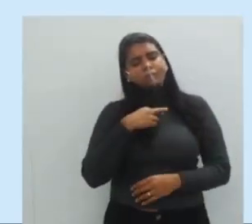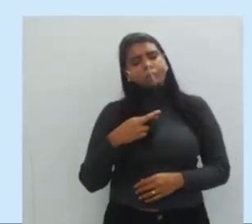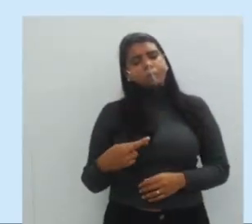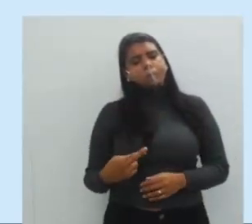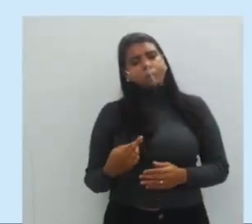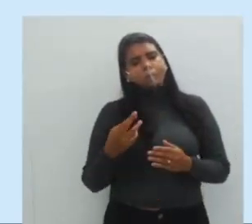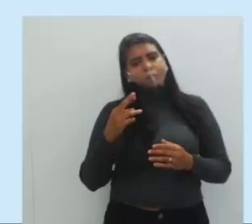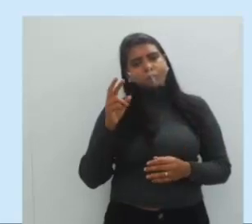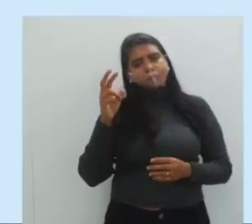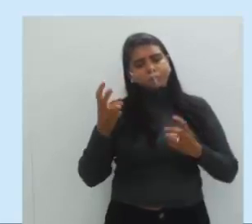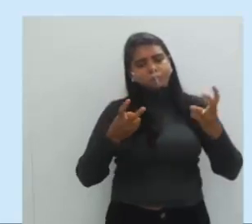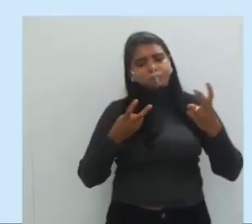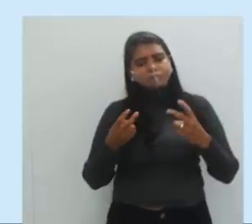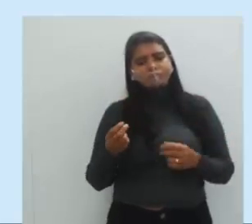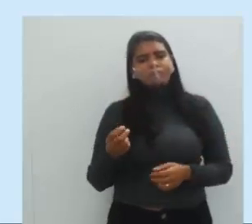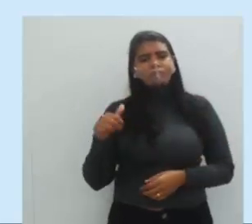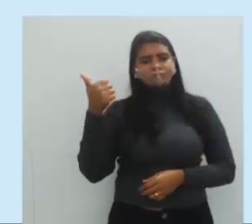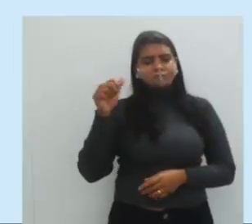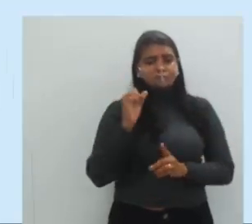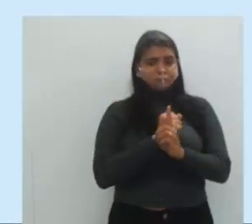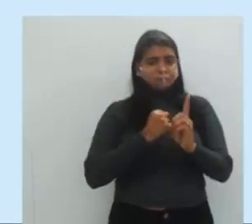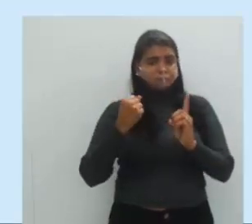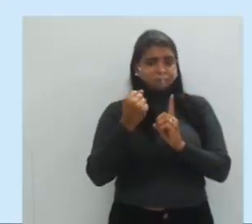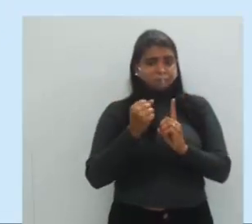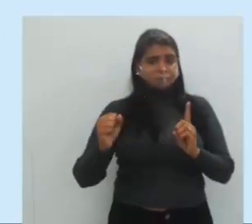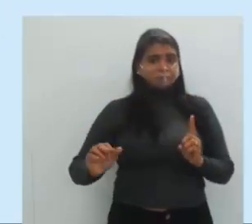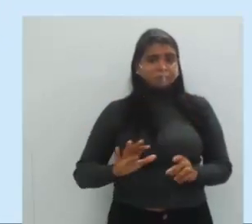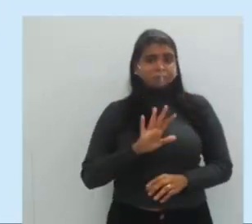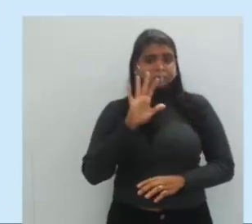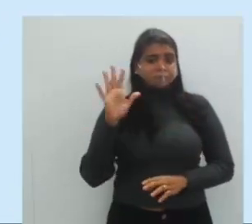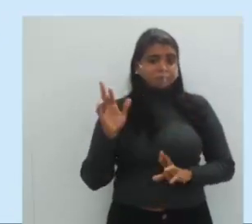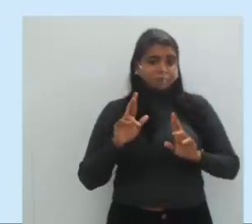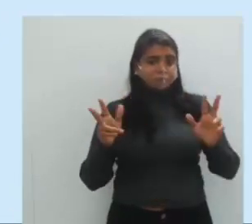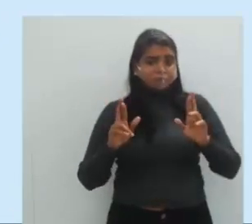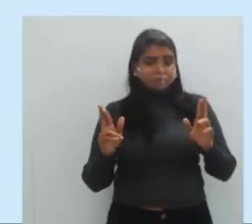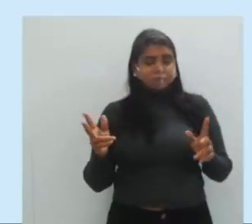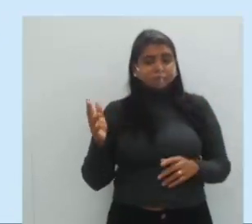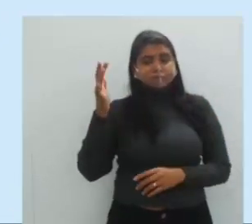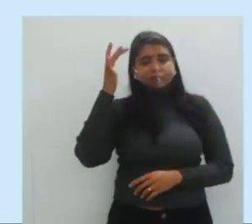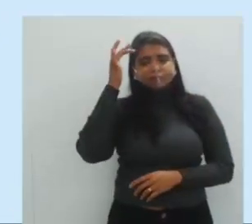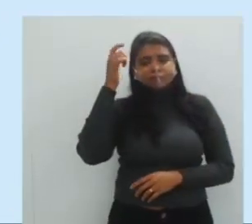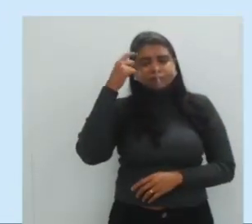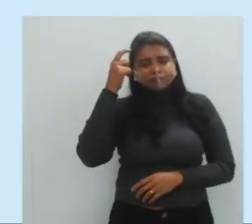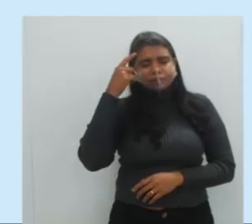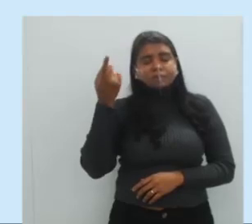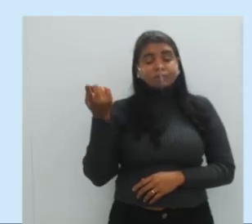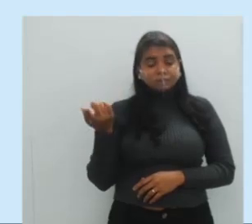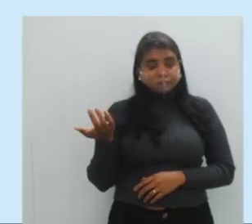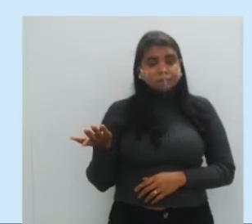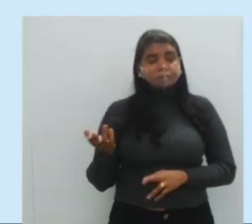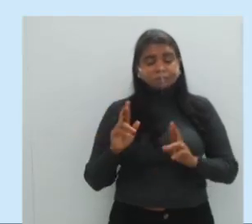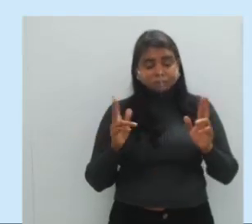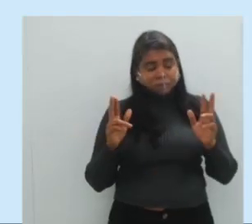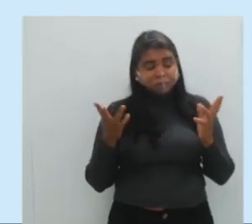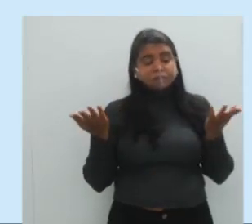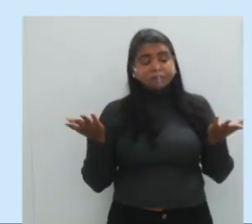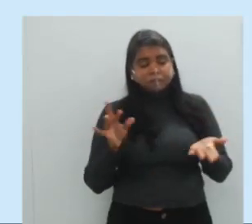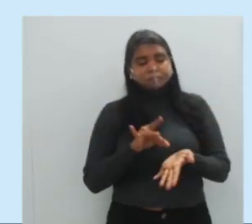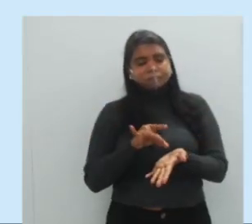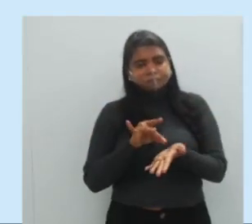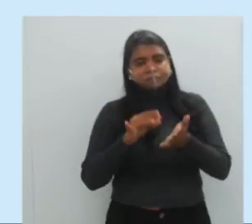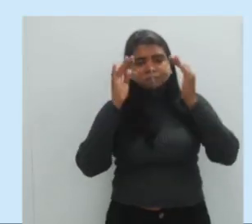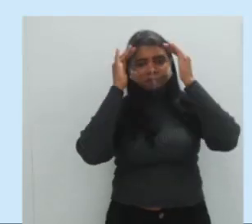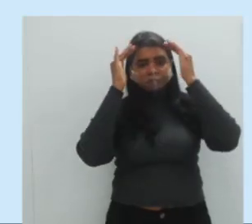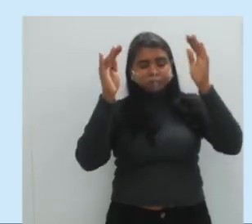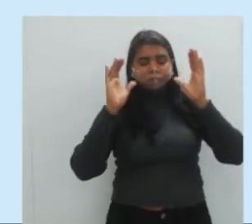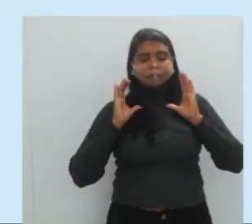determinada religião. Observar uma sociedade plural, uma sociedade cheia de pensamentos